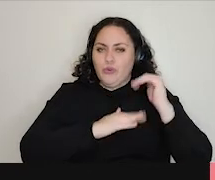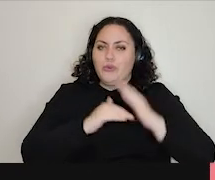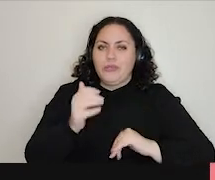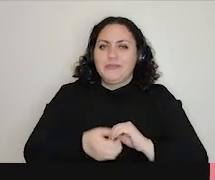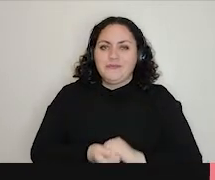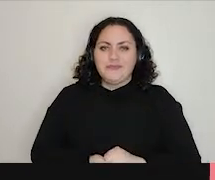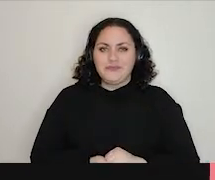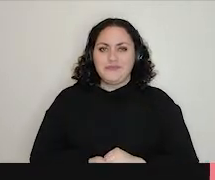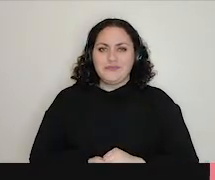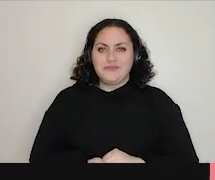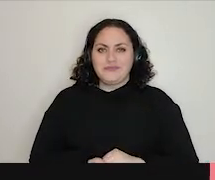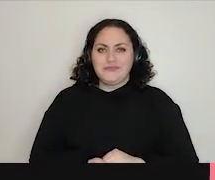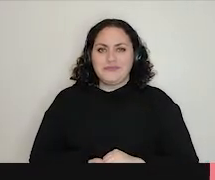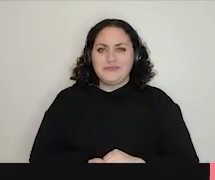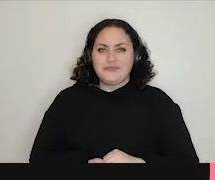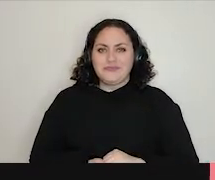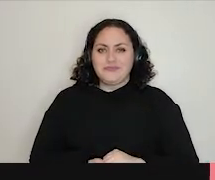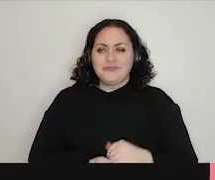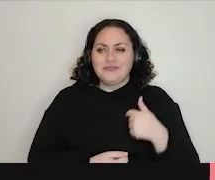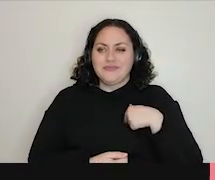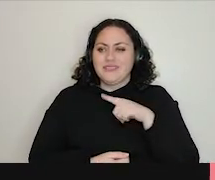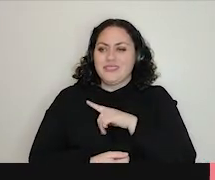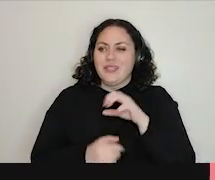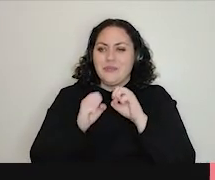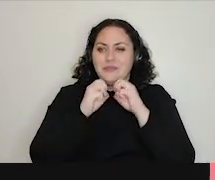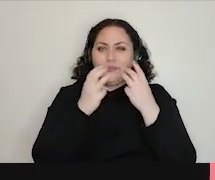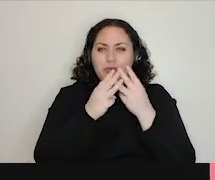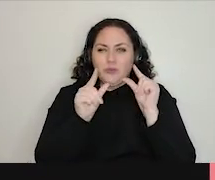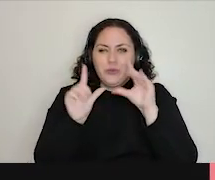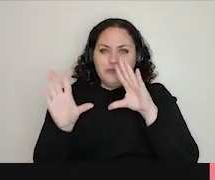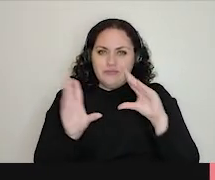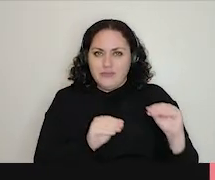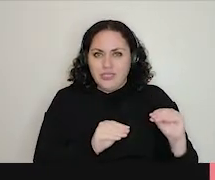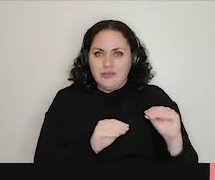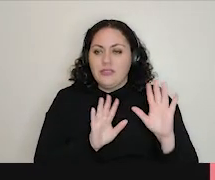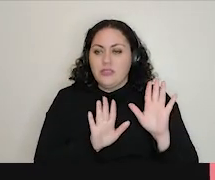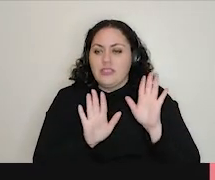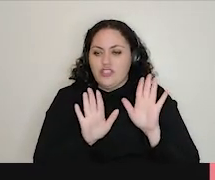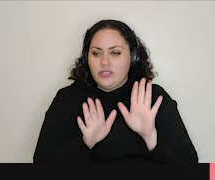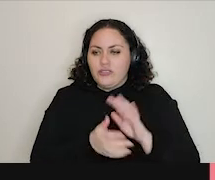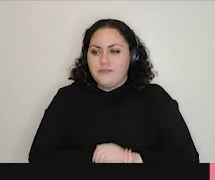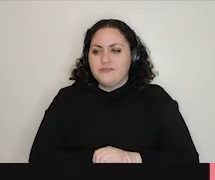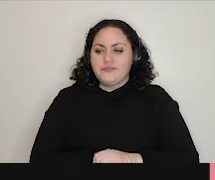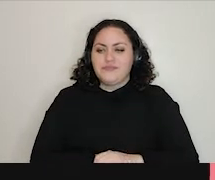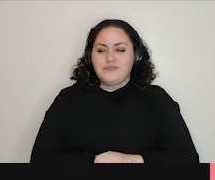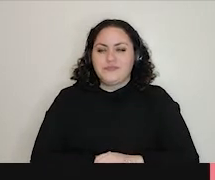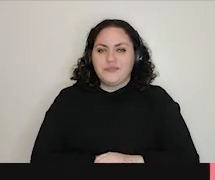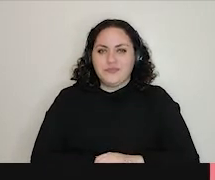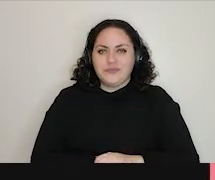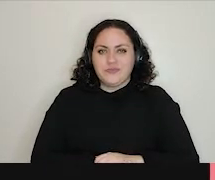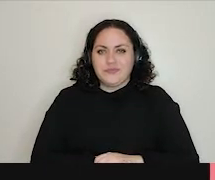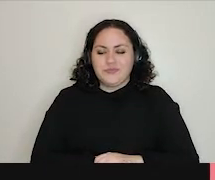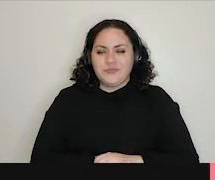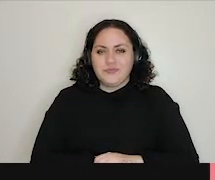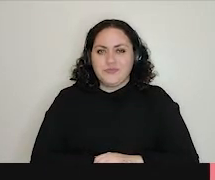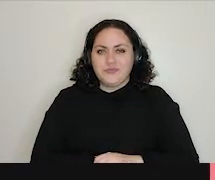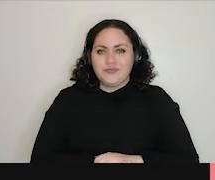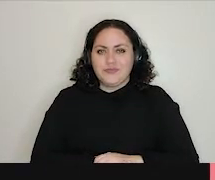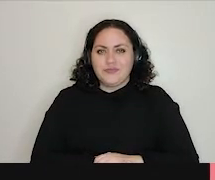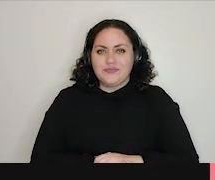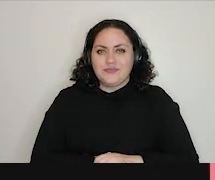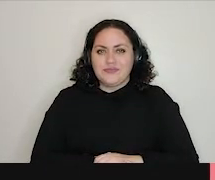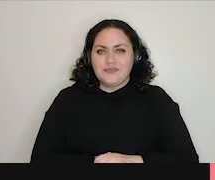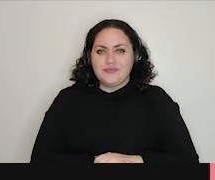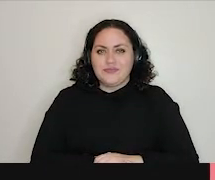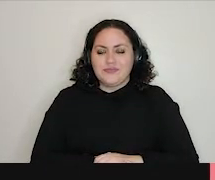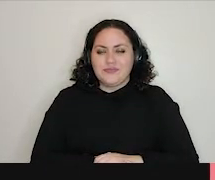Deixa eu tirar aqui a apresentação um pouquinho. Ah, não, deixa aí. Tá. E daí esse serviço,